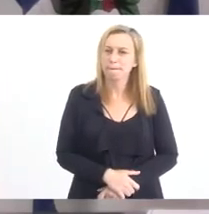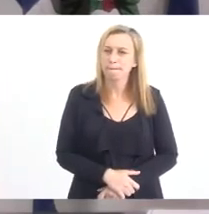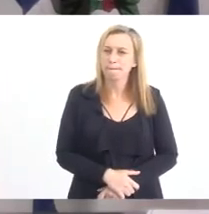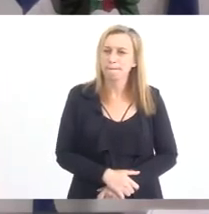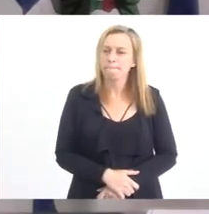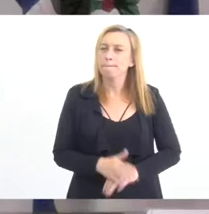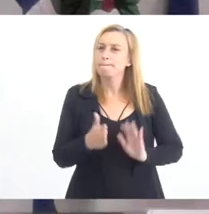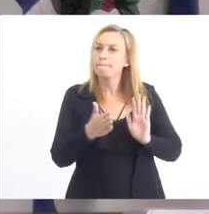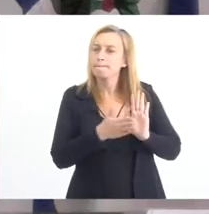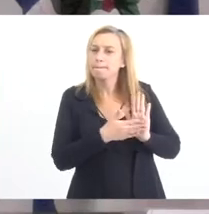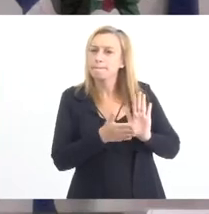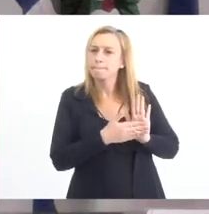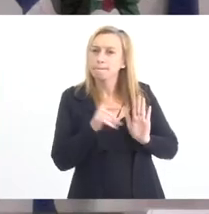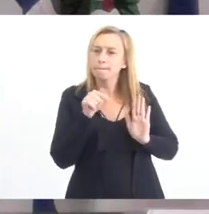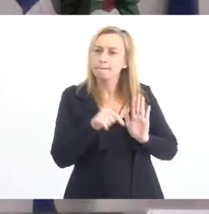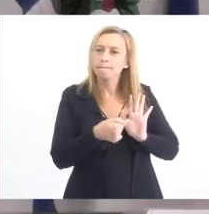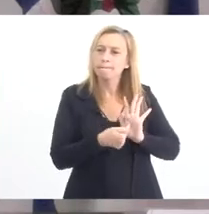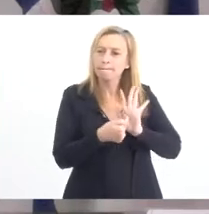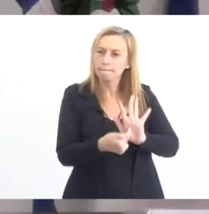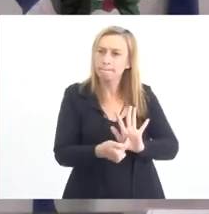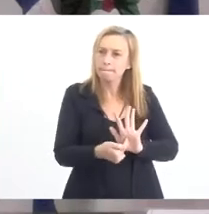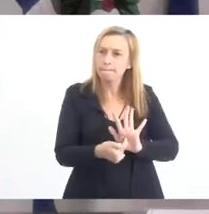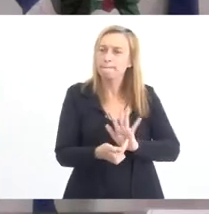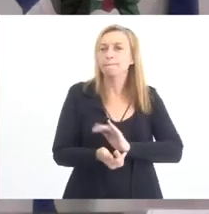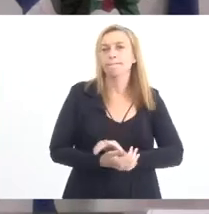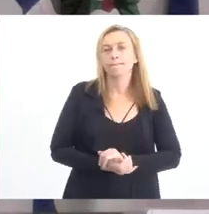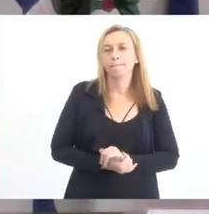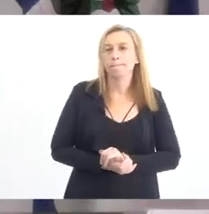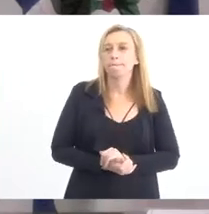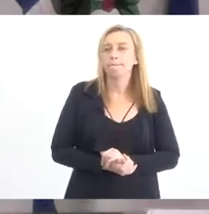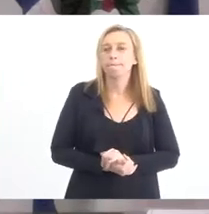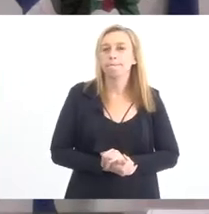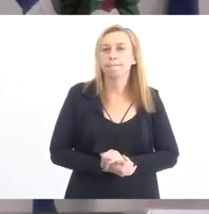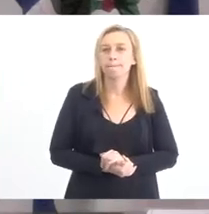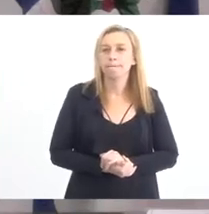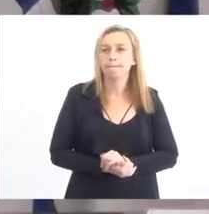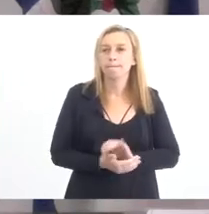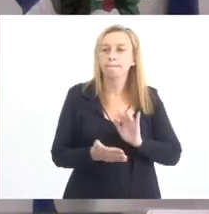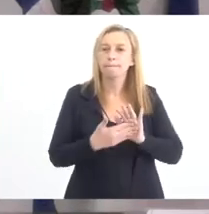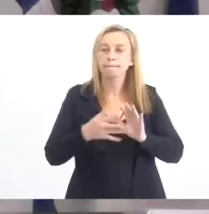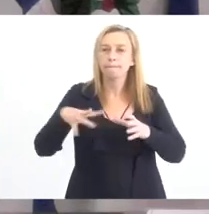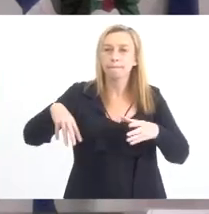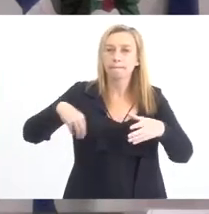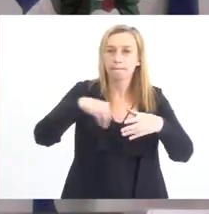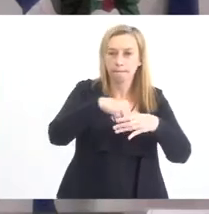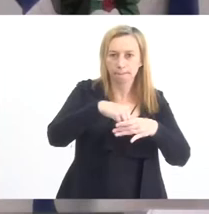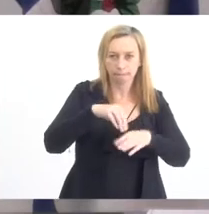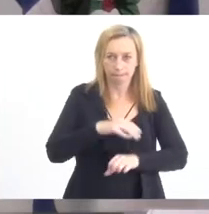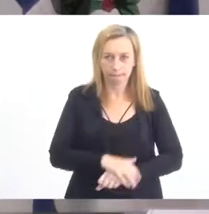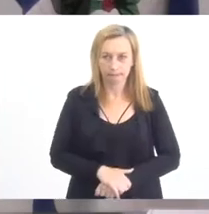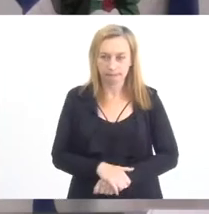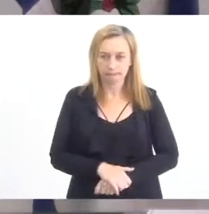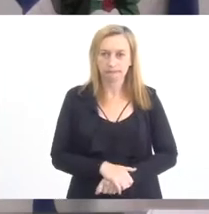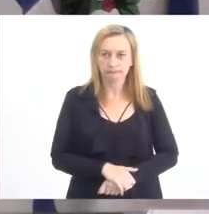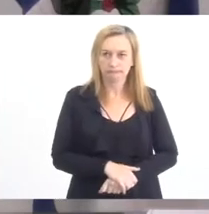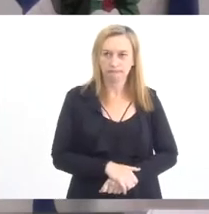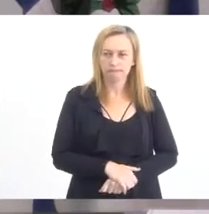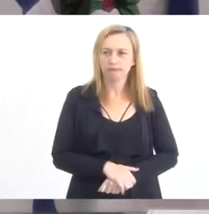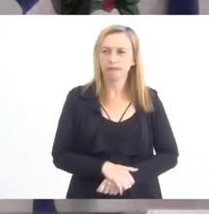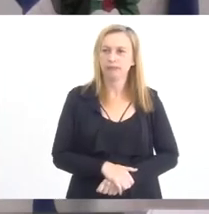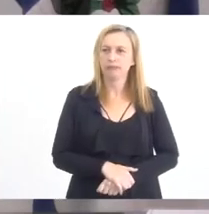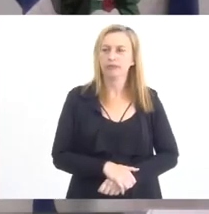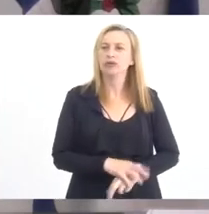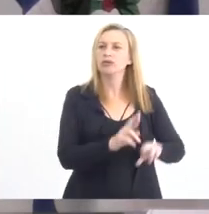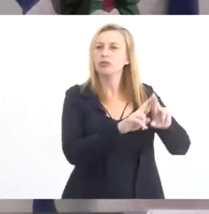A proposta aqui colocada é a proposta da incorporação da UESO pelo UERJ